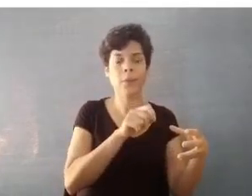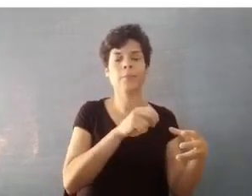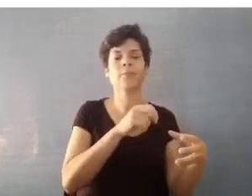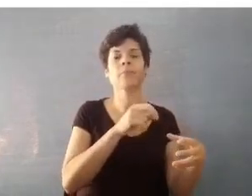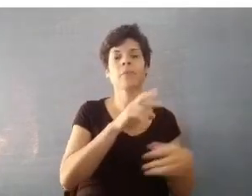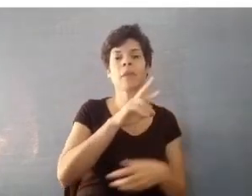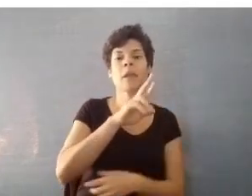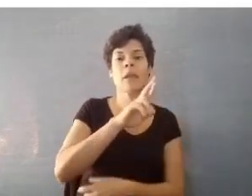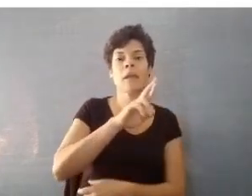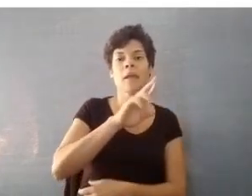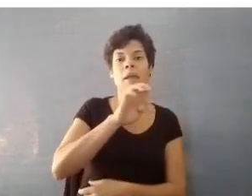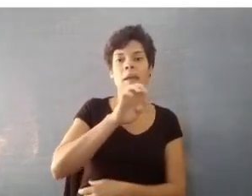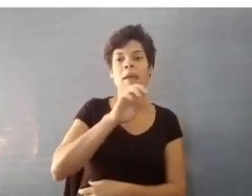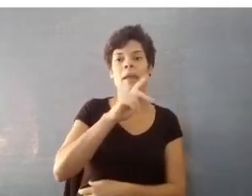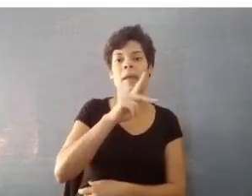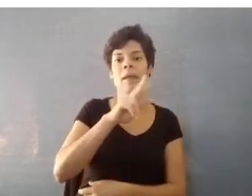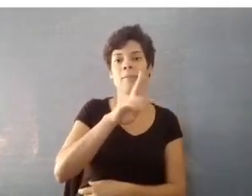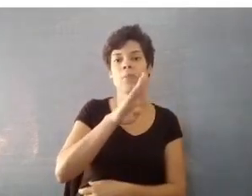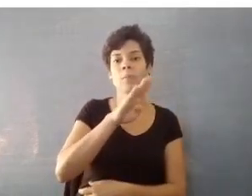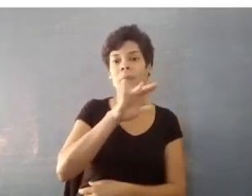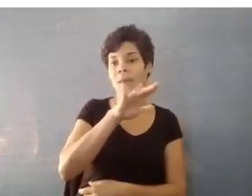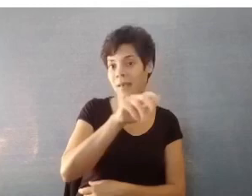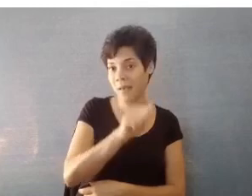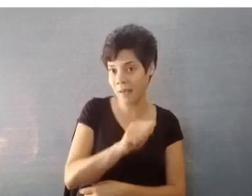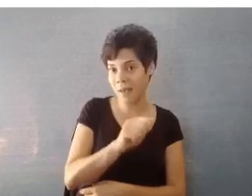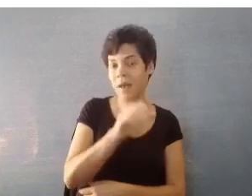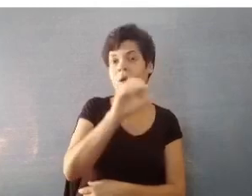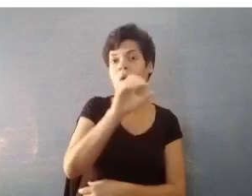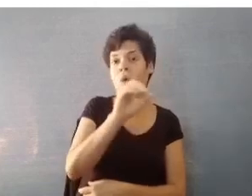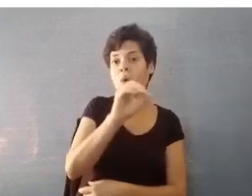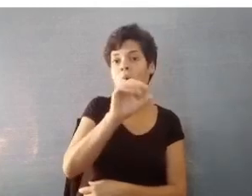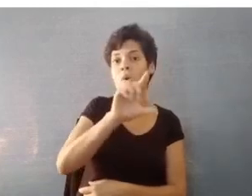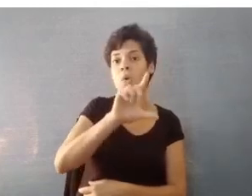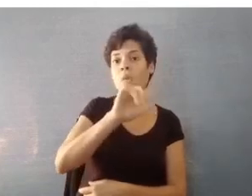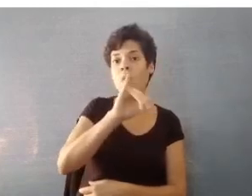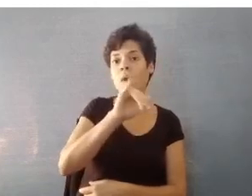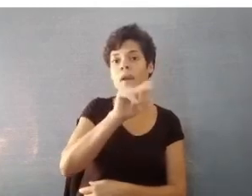Oligárquica ou República do Café com Leite.